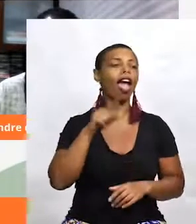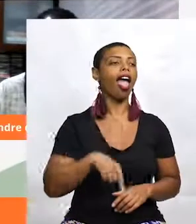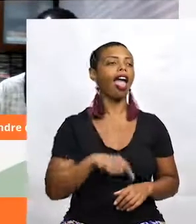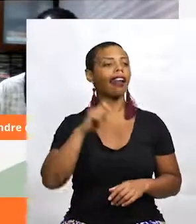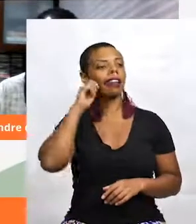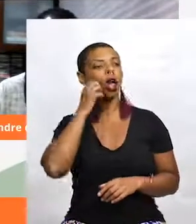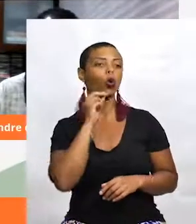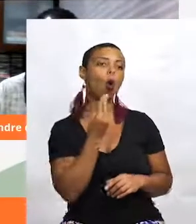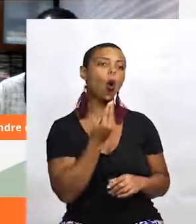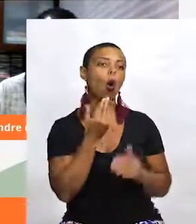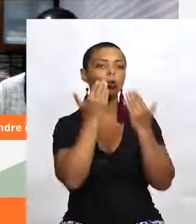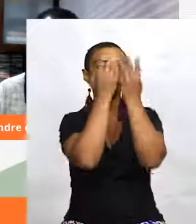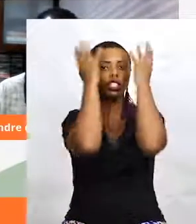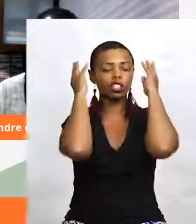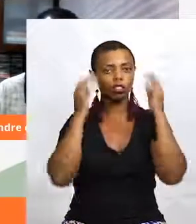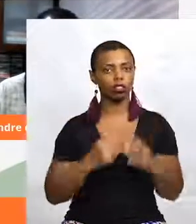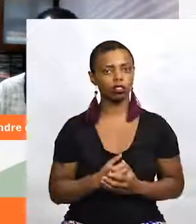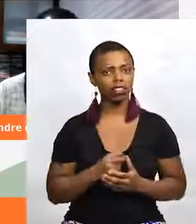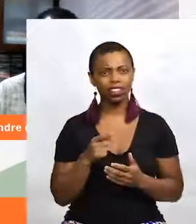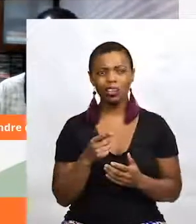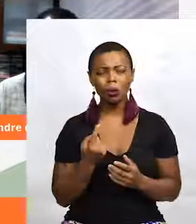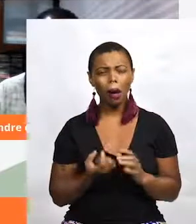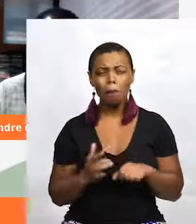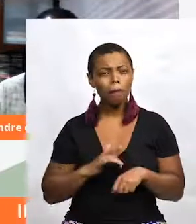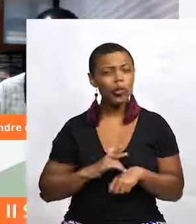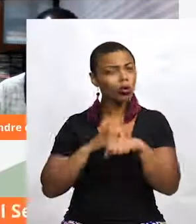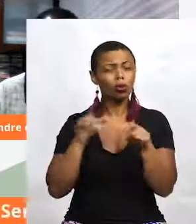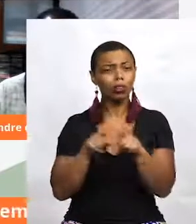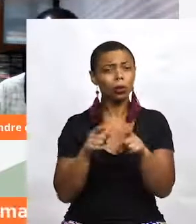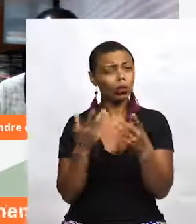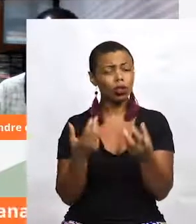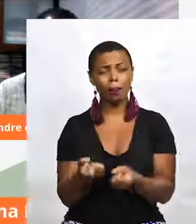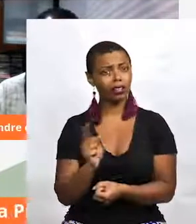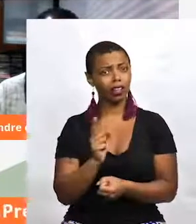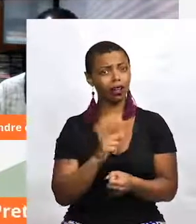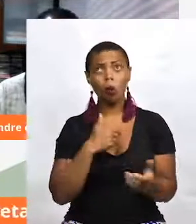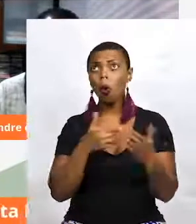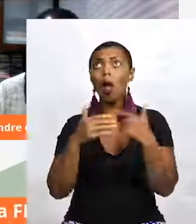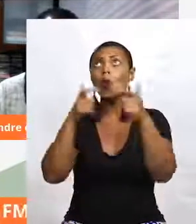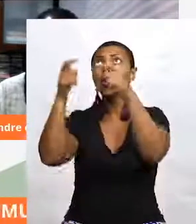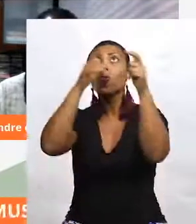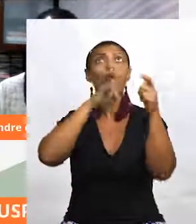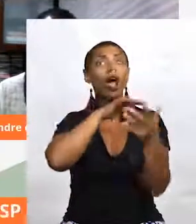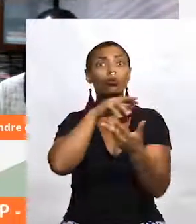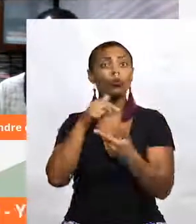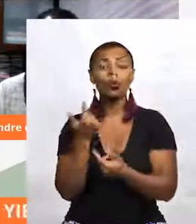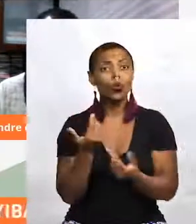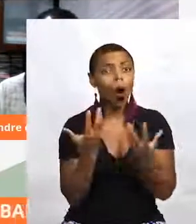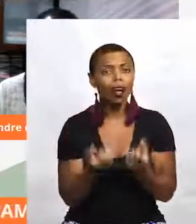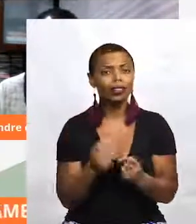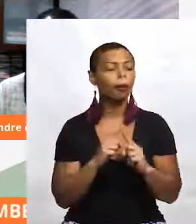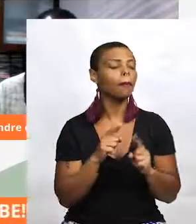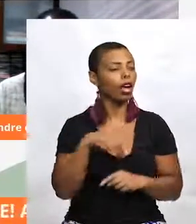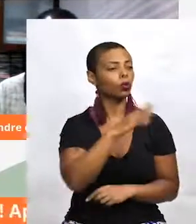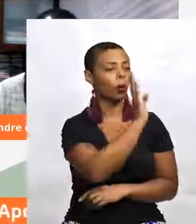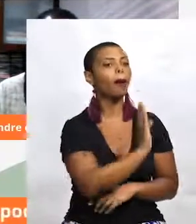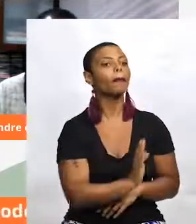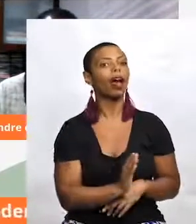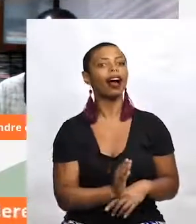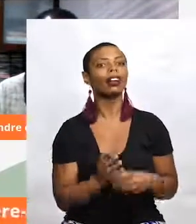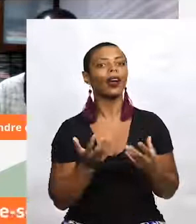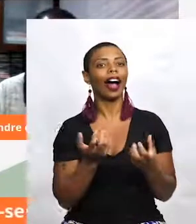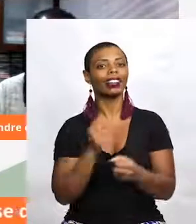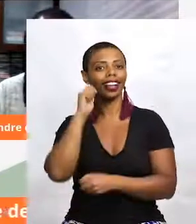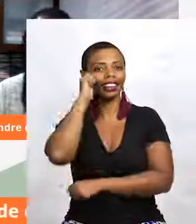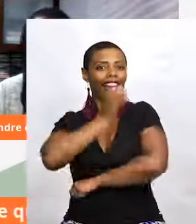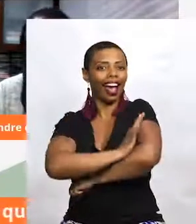absurdo, é inaceitável, e seria inaceitável em qualquer lugar do mundo, são coisas que só o racismo brasileiro traz para o mundo. Né? Então, o